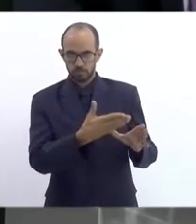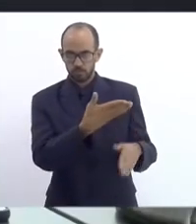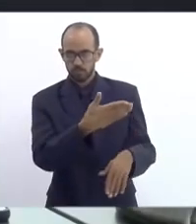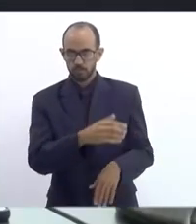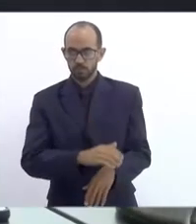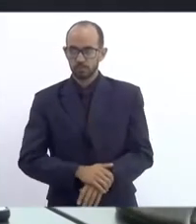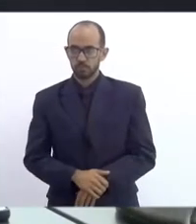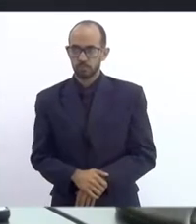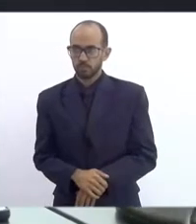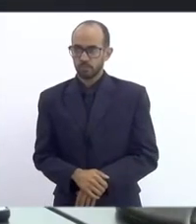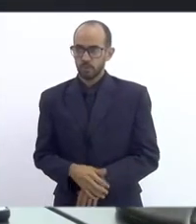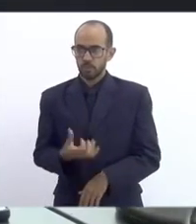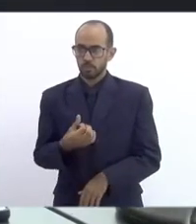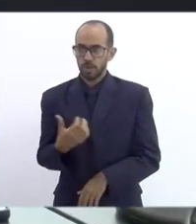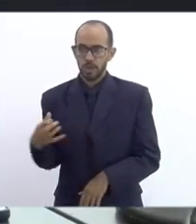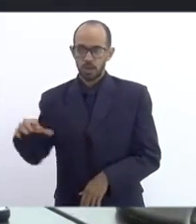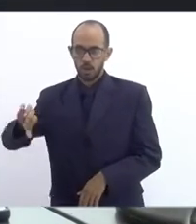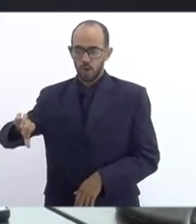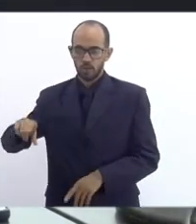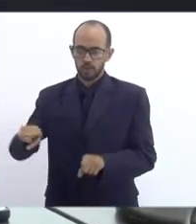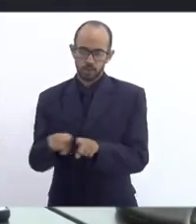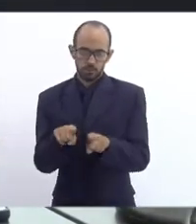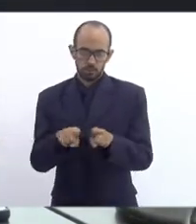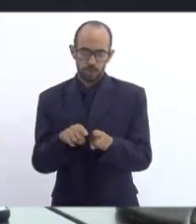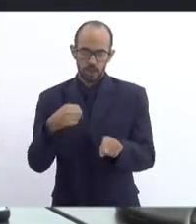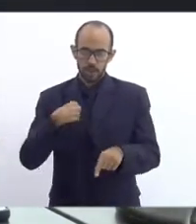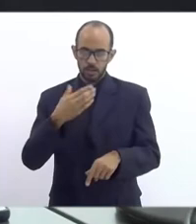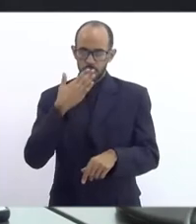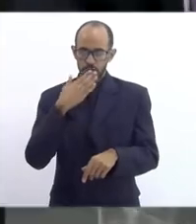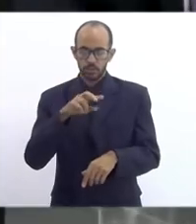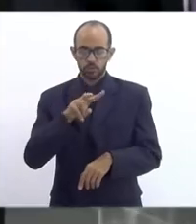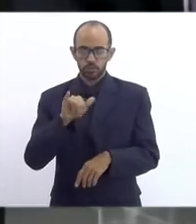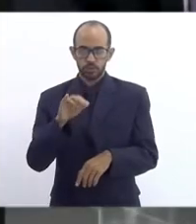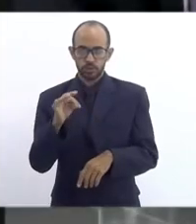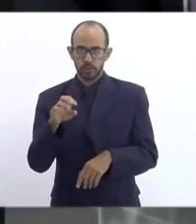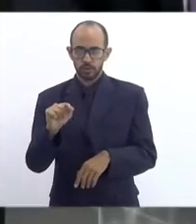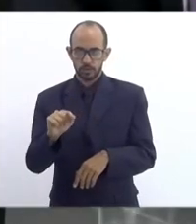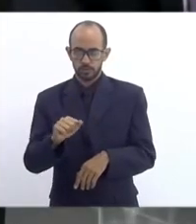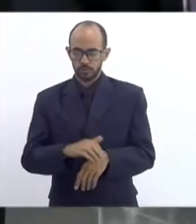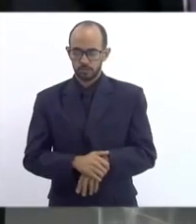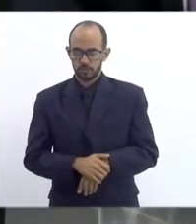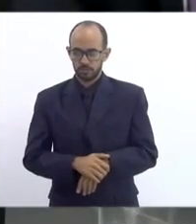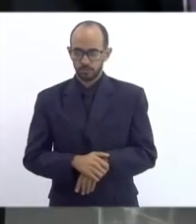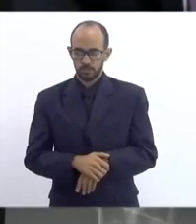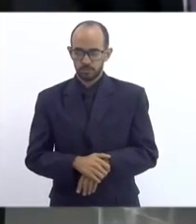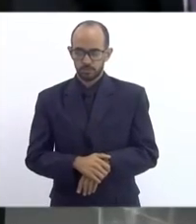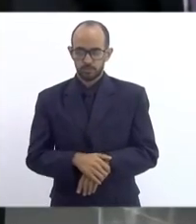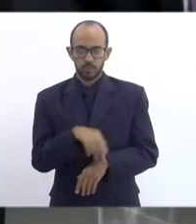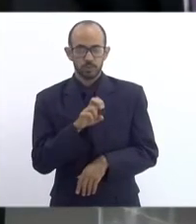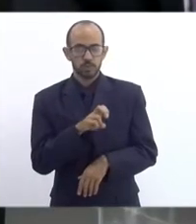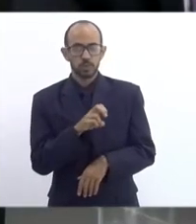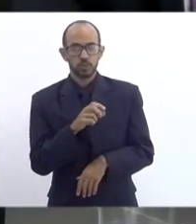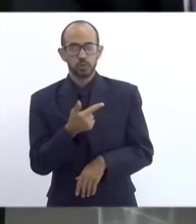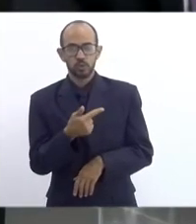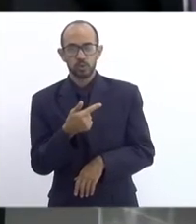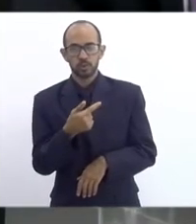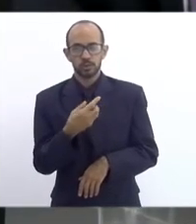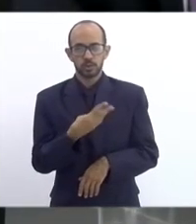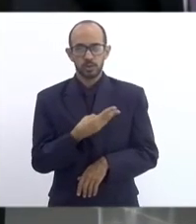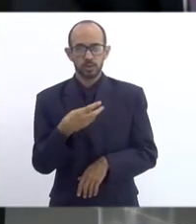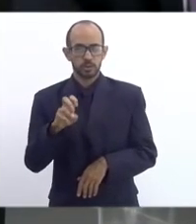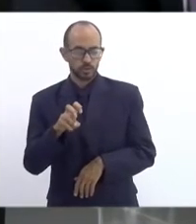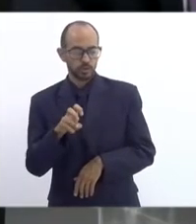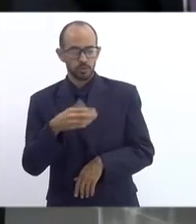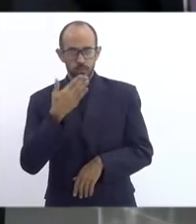no 69, pedido de vista. Também. Conjunto. 69. Projeto de lei 5235-21, pedido de vista, deputado